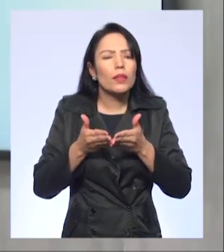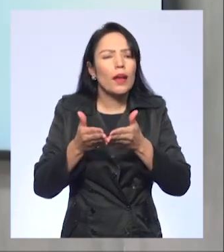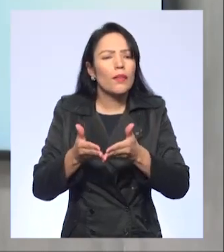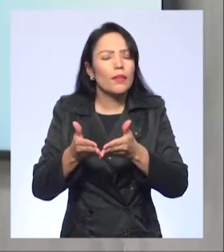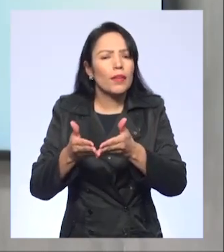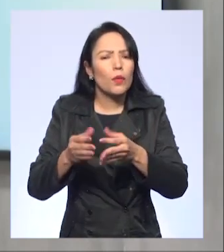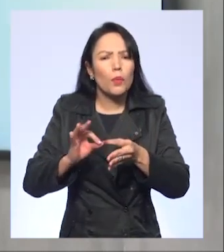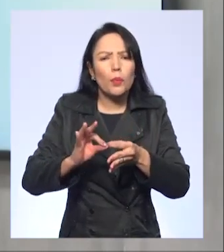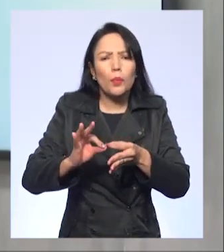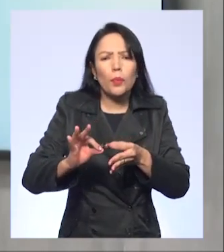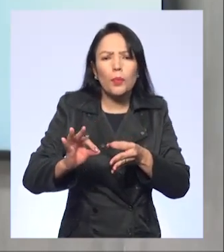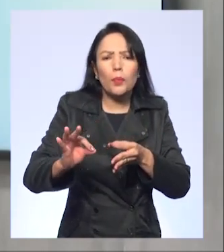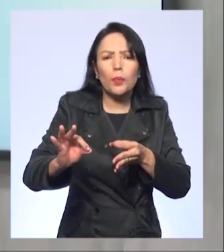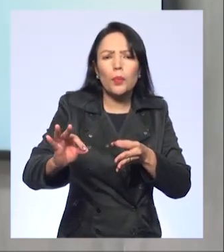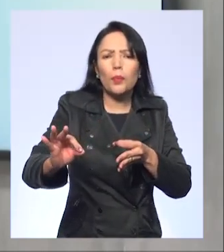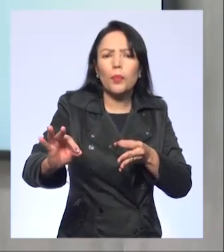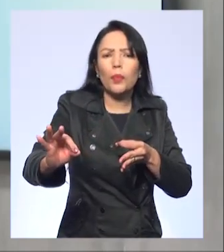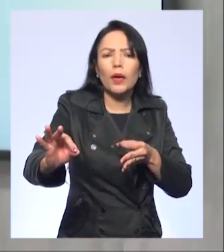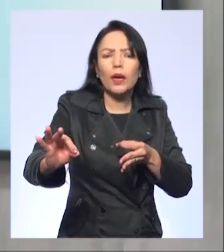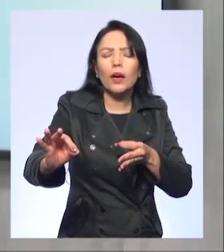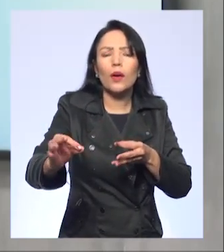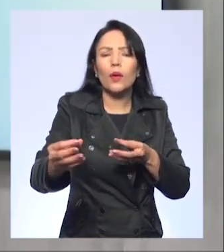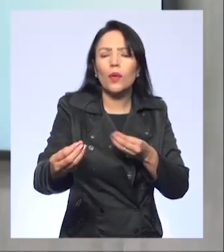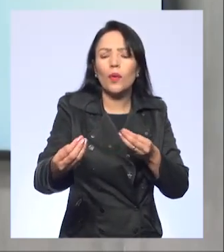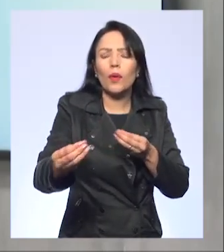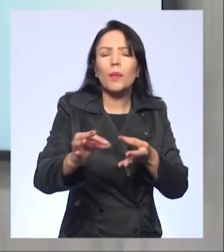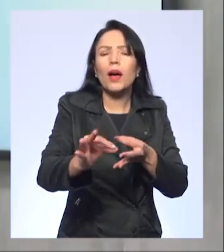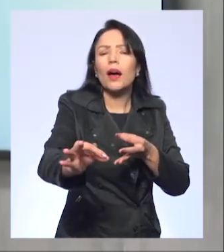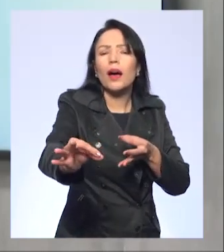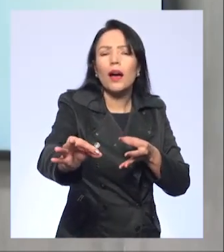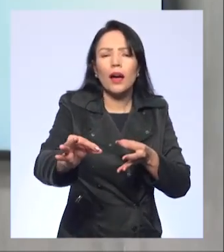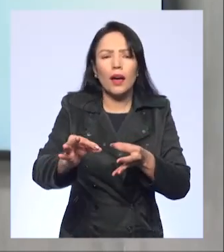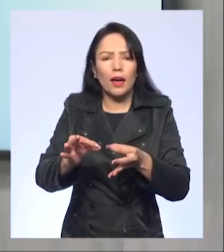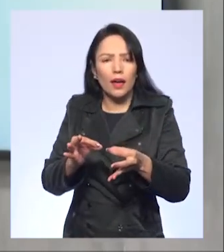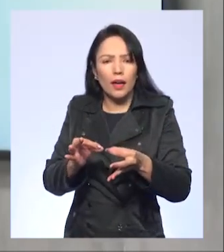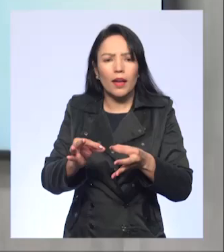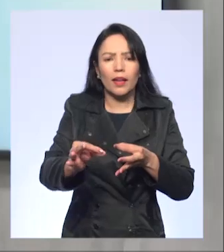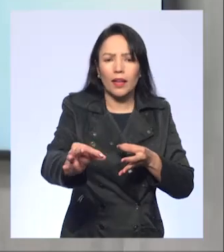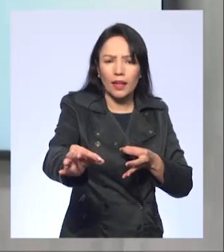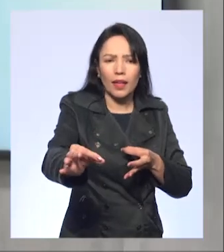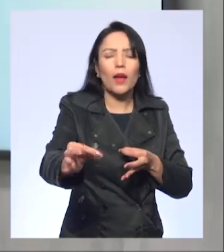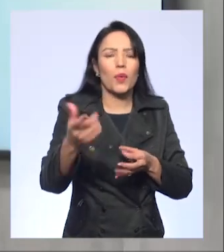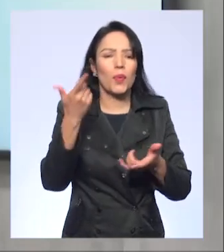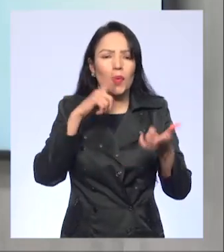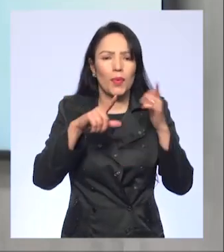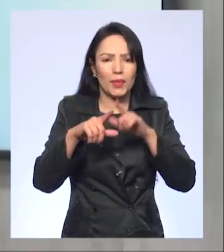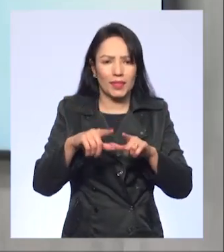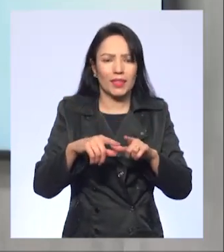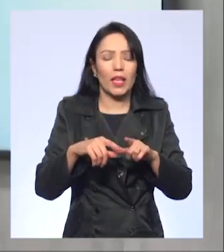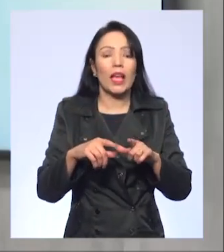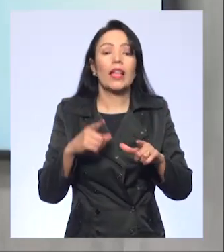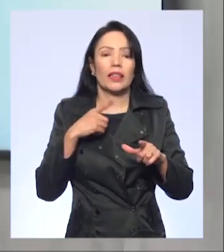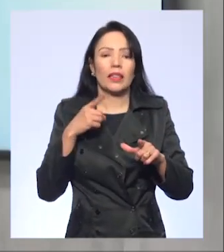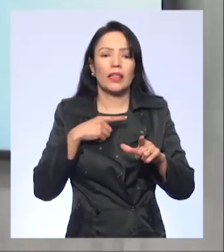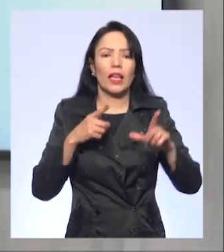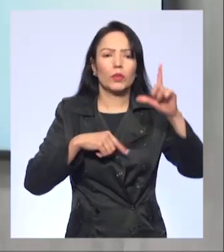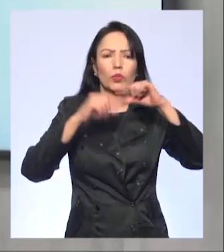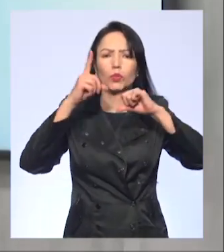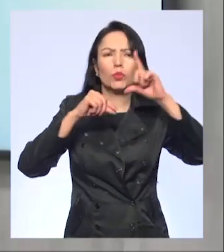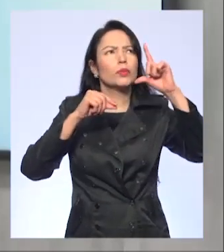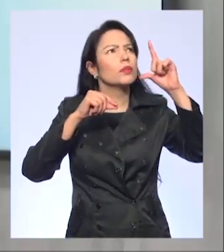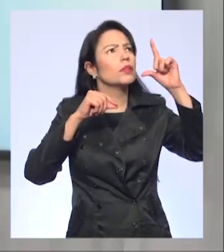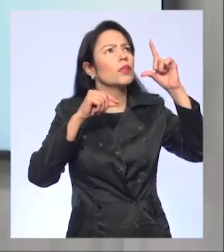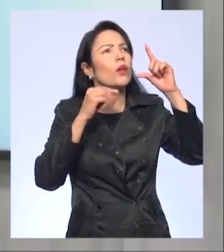mar, cara, e ele usou triangulação para fazer isso, tá? Ele tem também associado a astronomia, até tem aprendido a